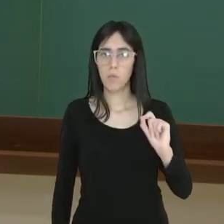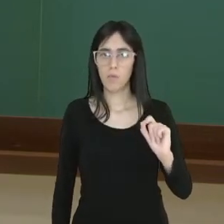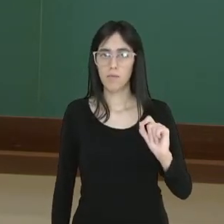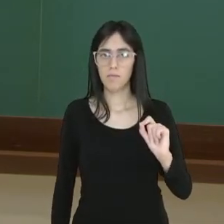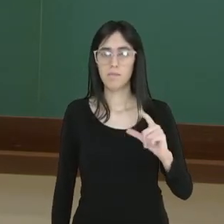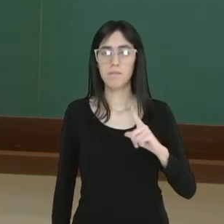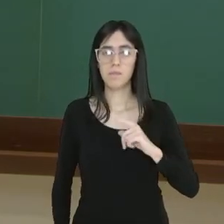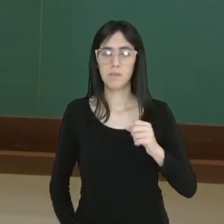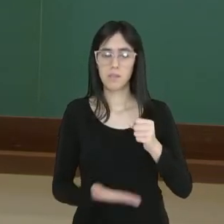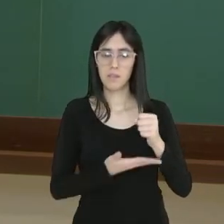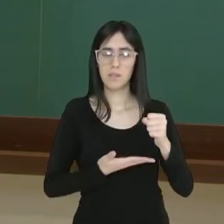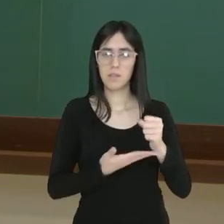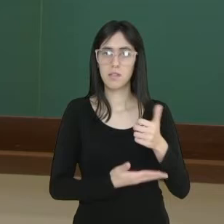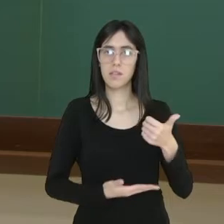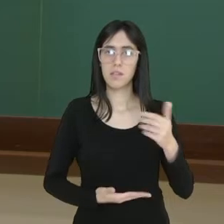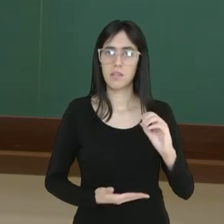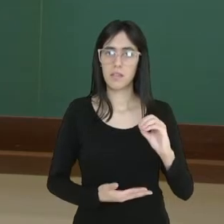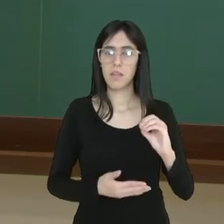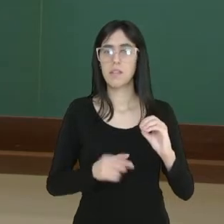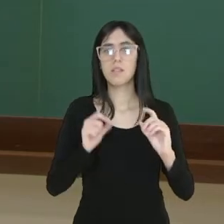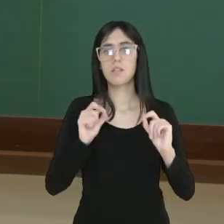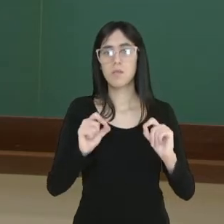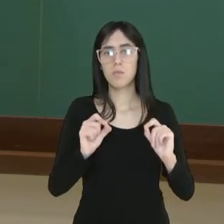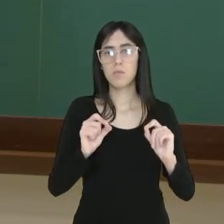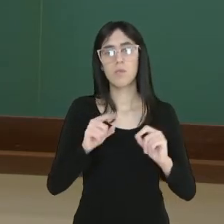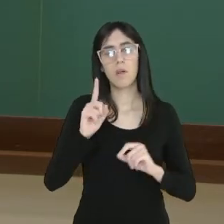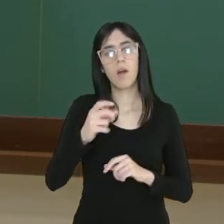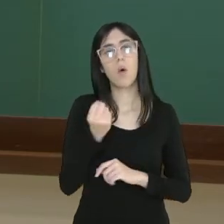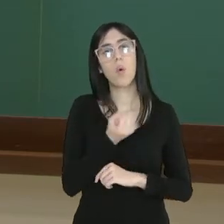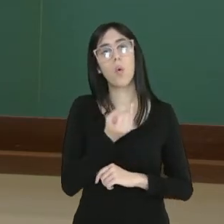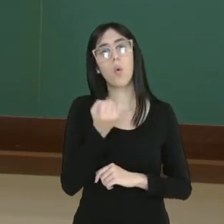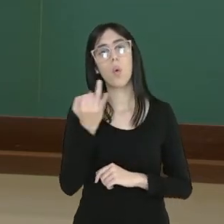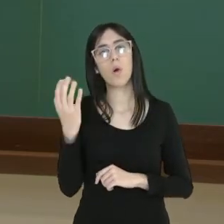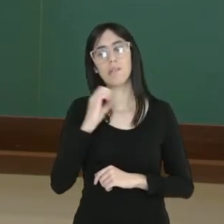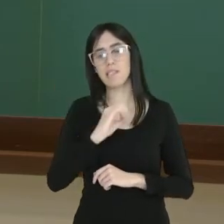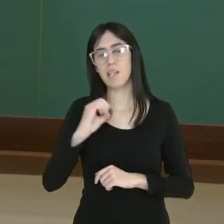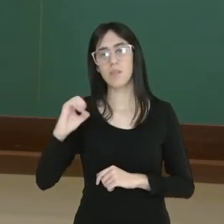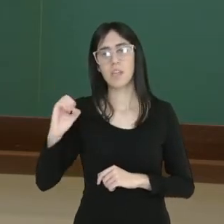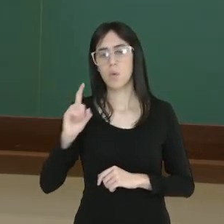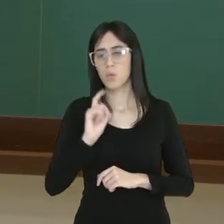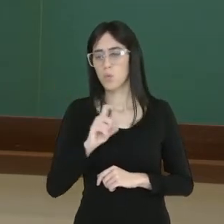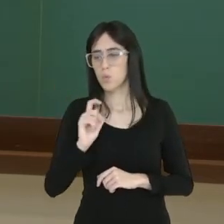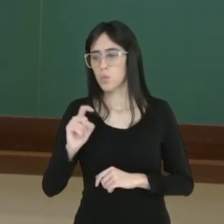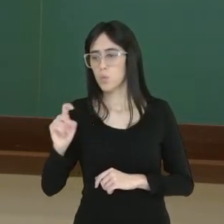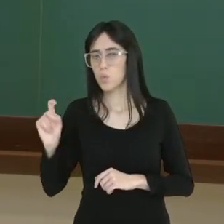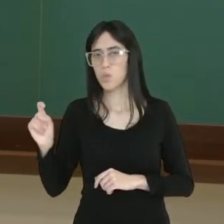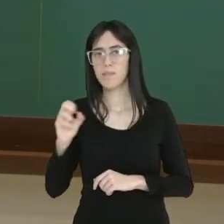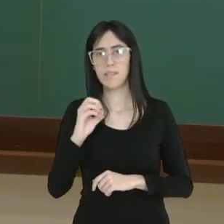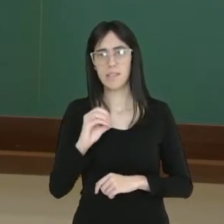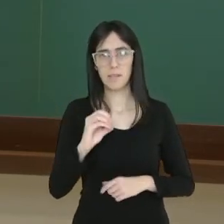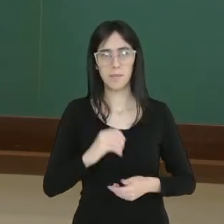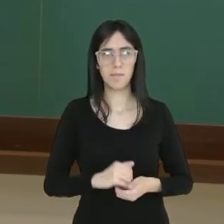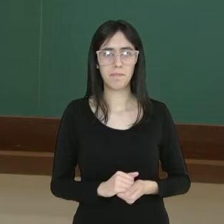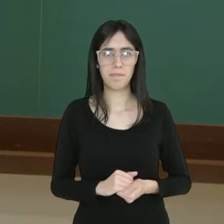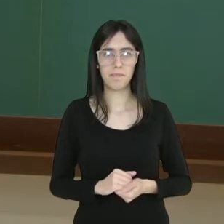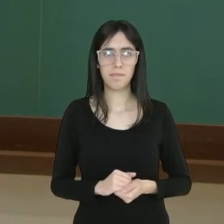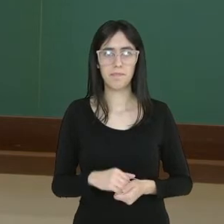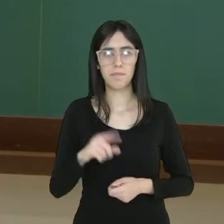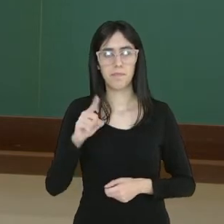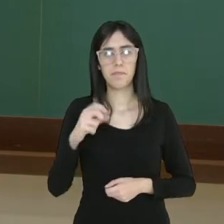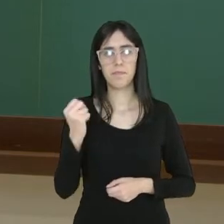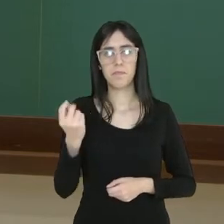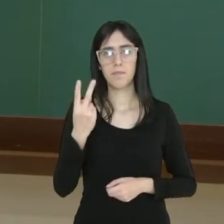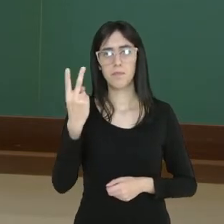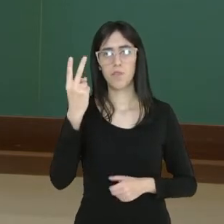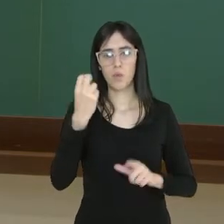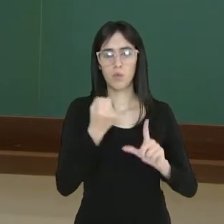na base 10 corresponde à quantidade de zeros do logaritmando. O valor do logaritmo, né,